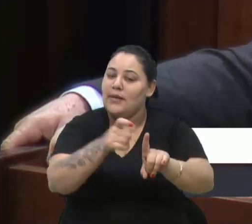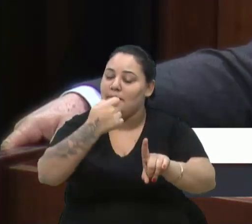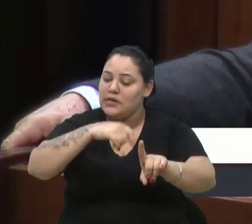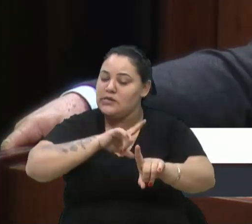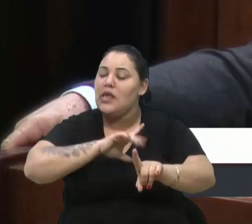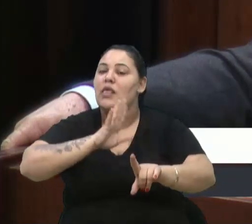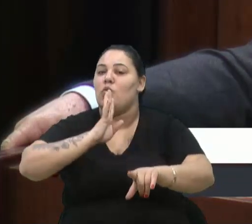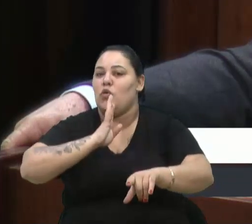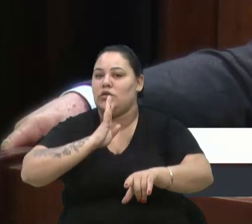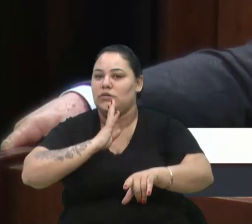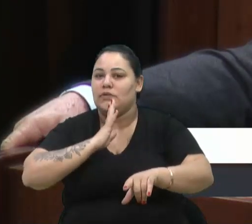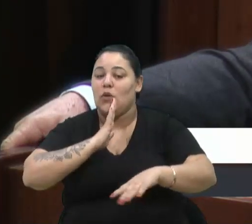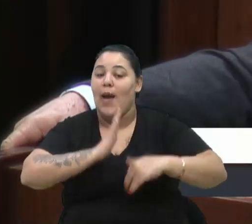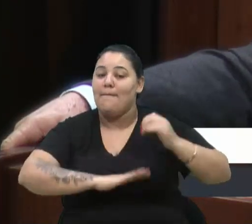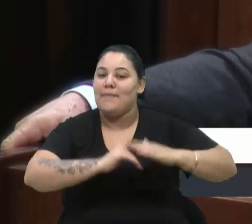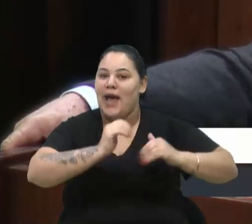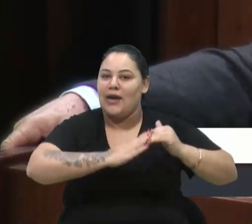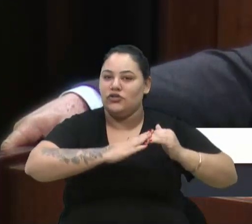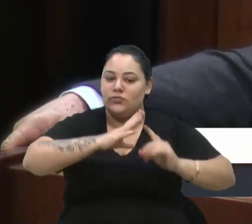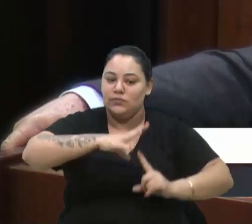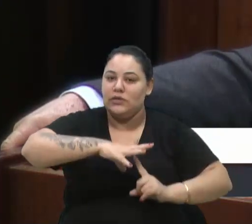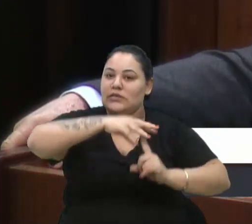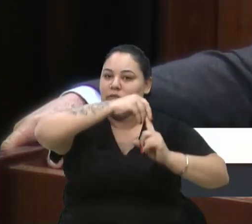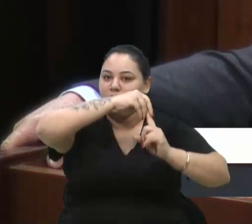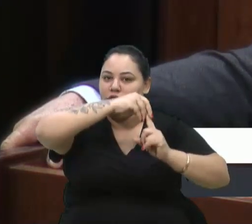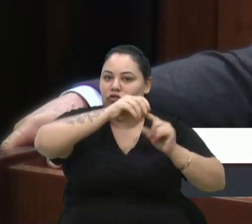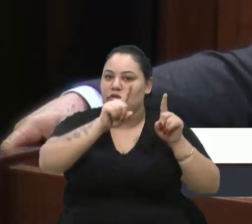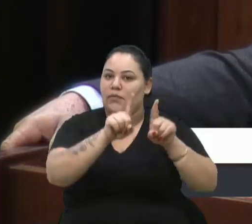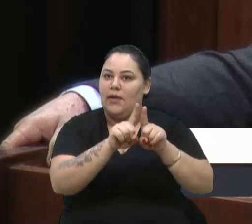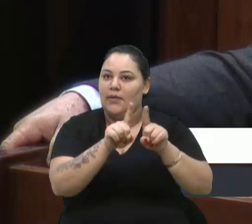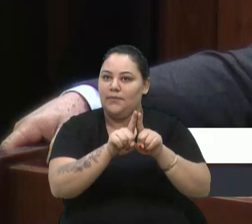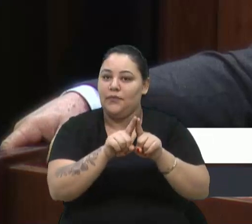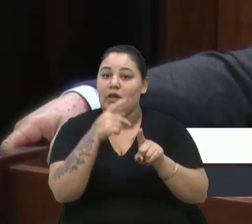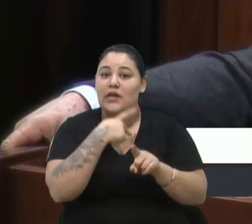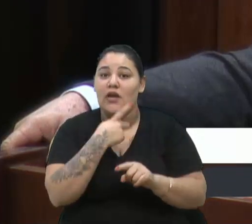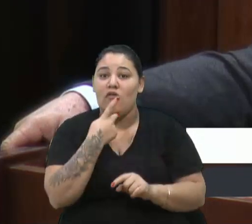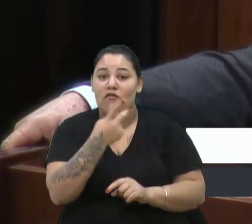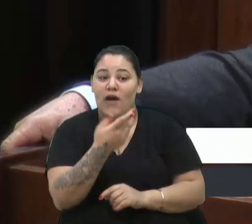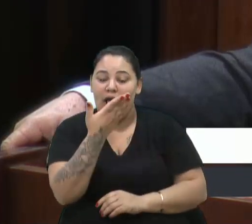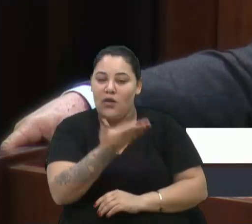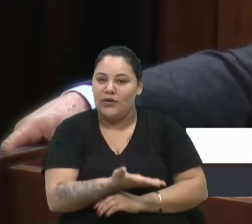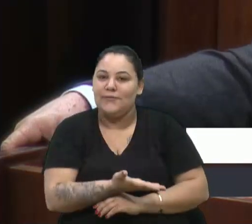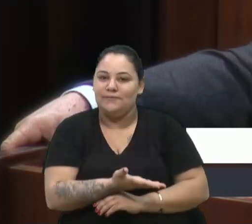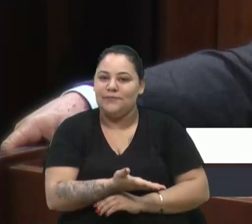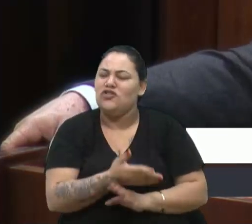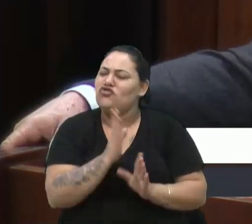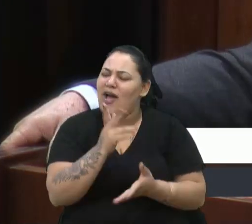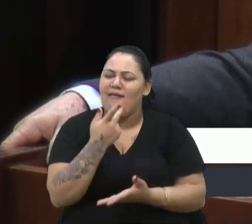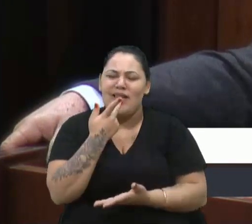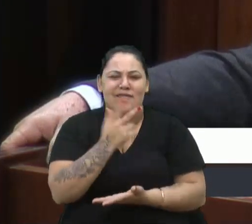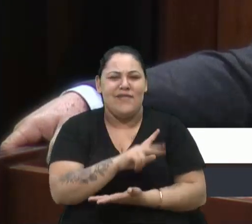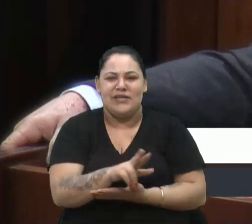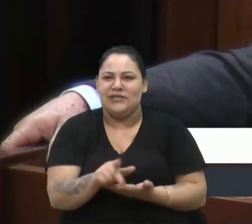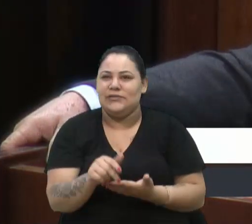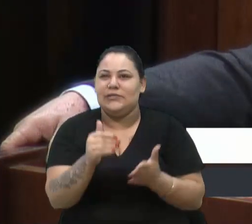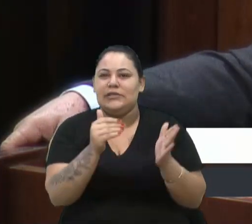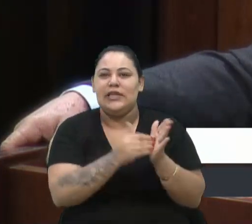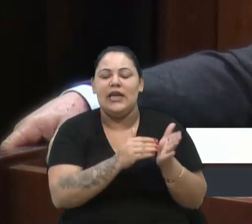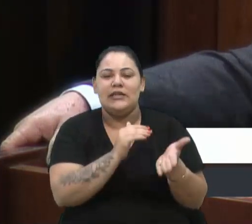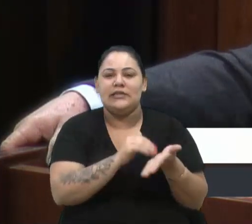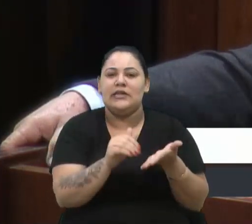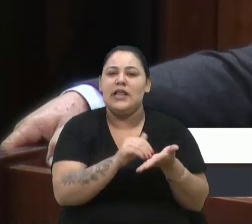o conhecimento e a prática e principalmente eu cito aqui já falei até secretário